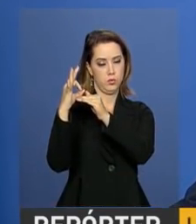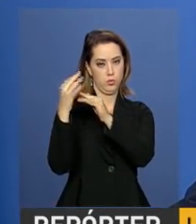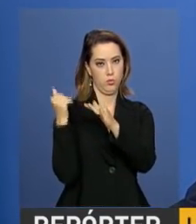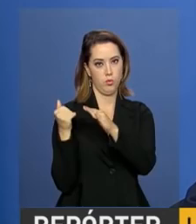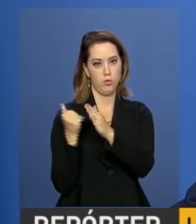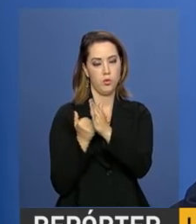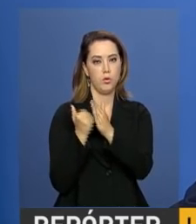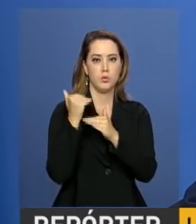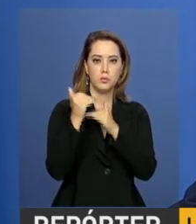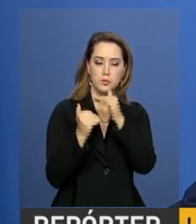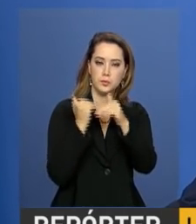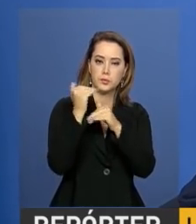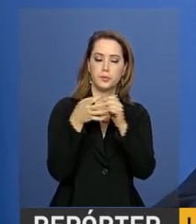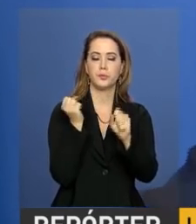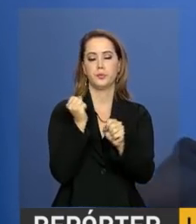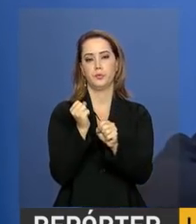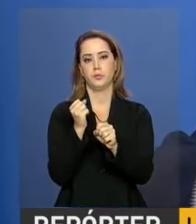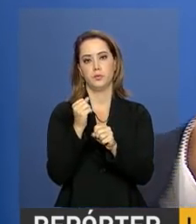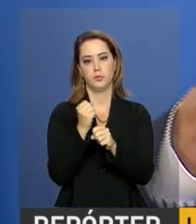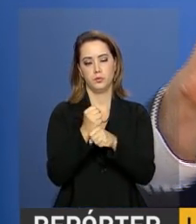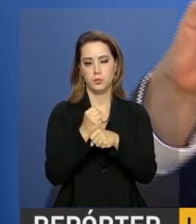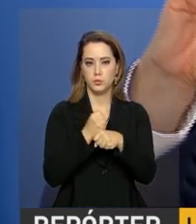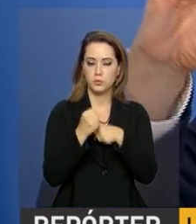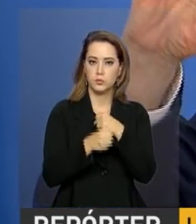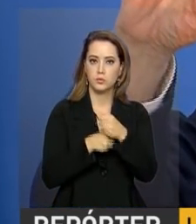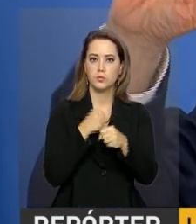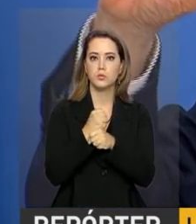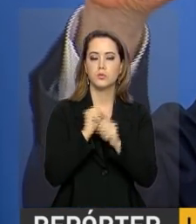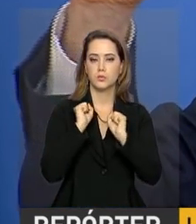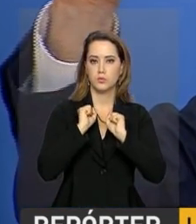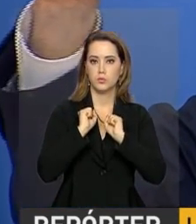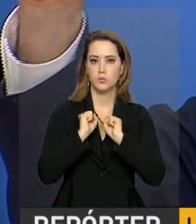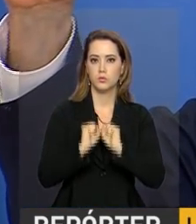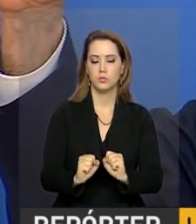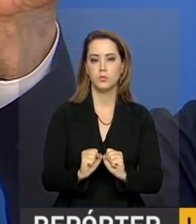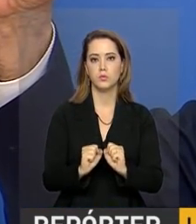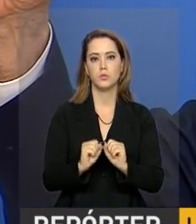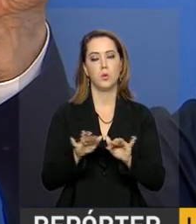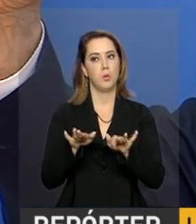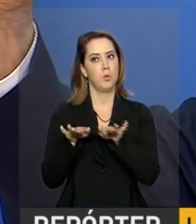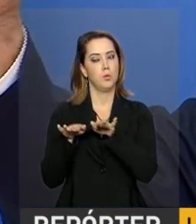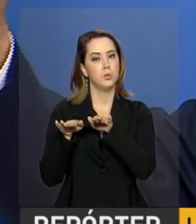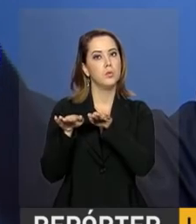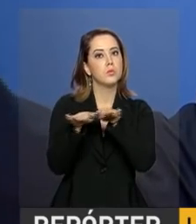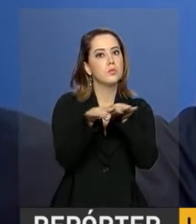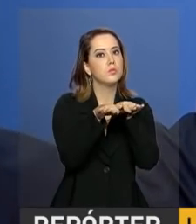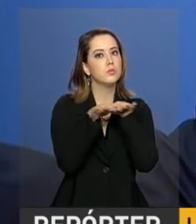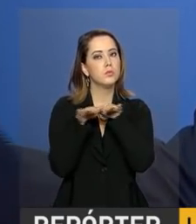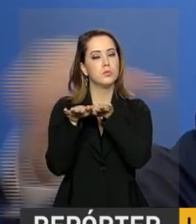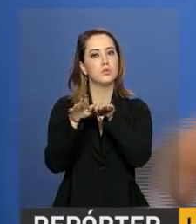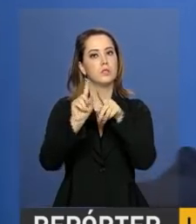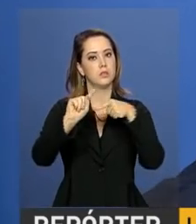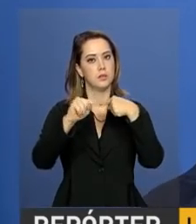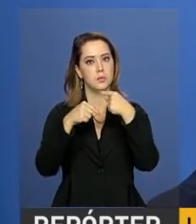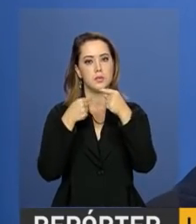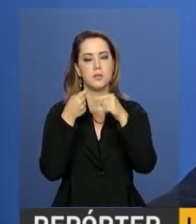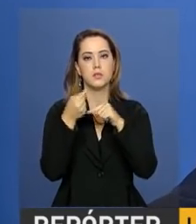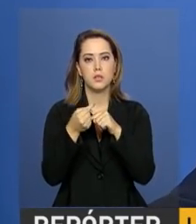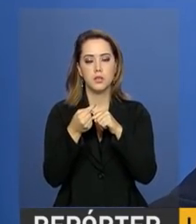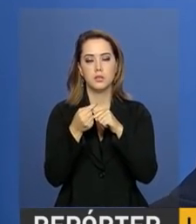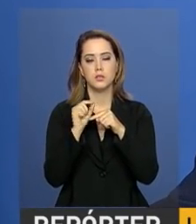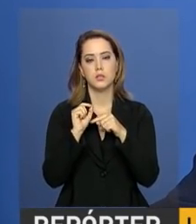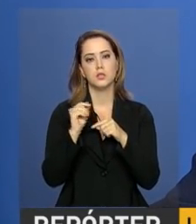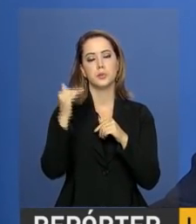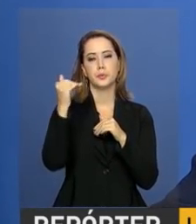sistematicamente nos últimos anos possa, em primeiro lugar ser estabilizada e depois